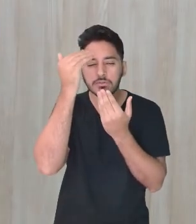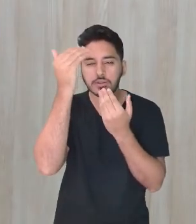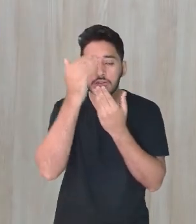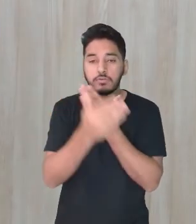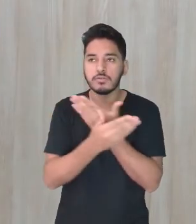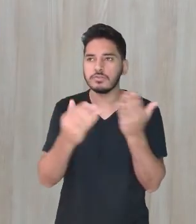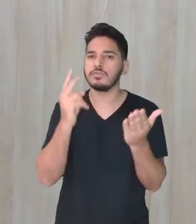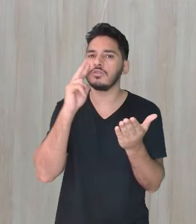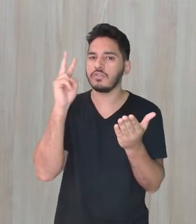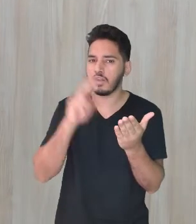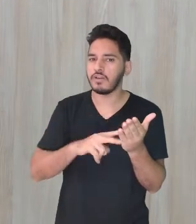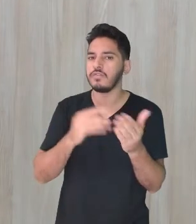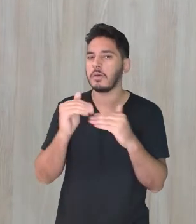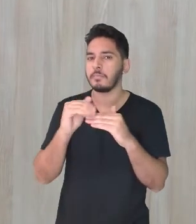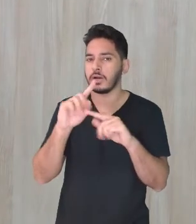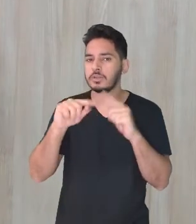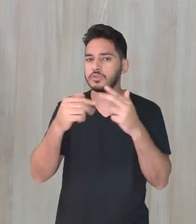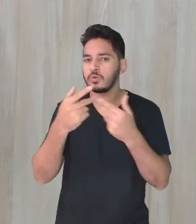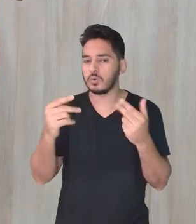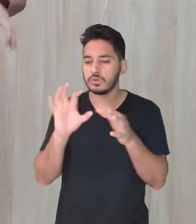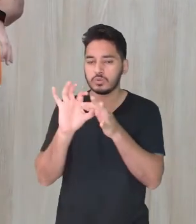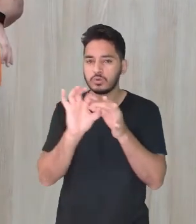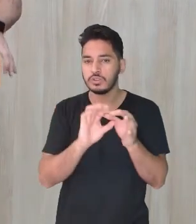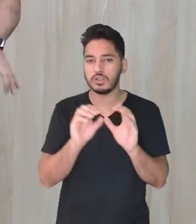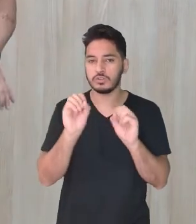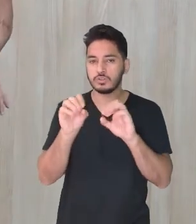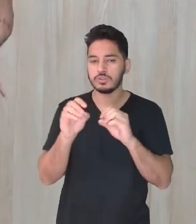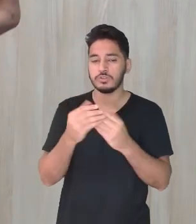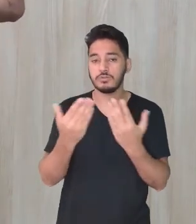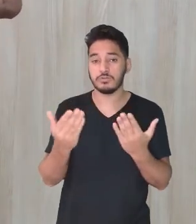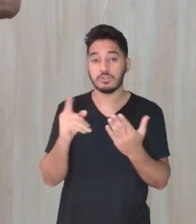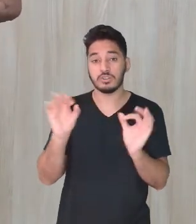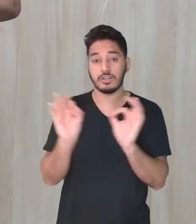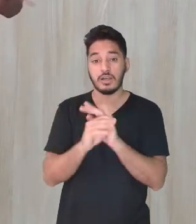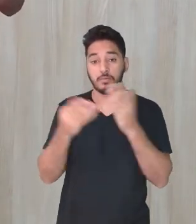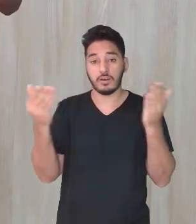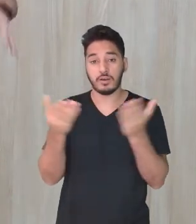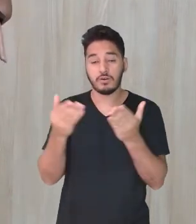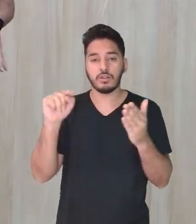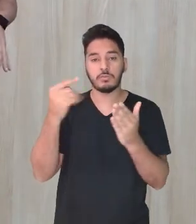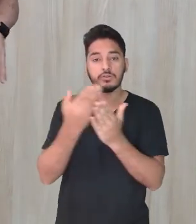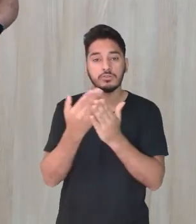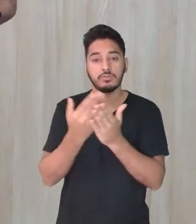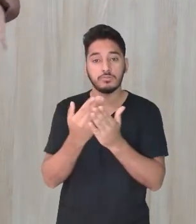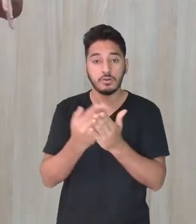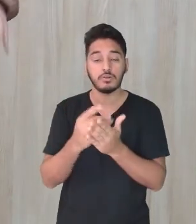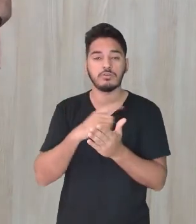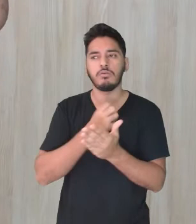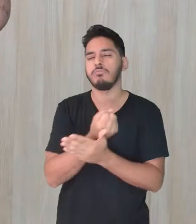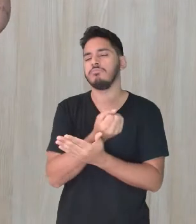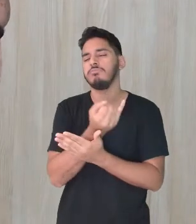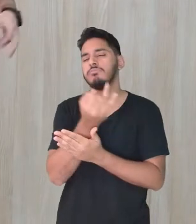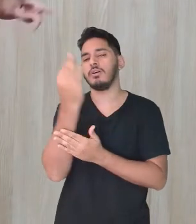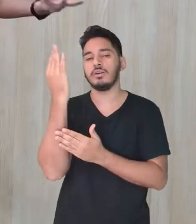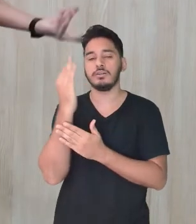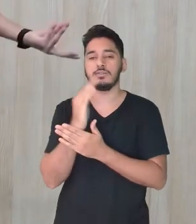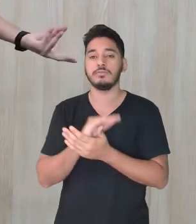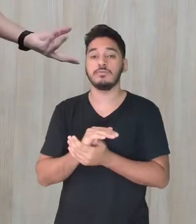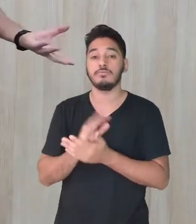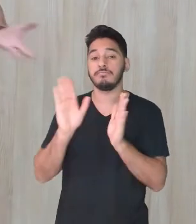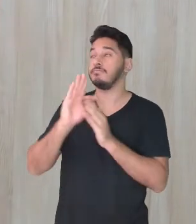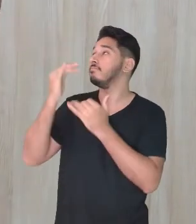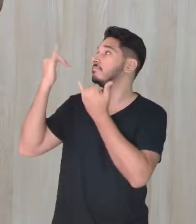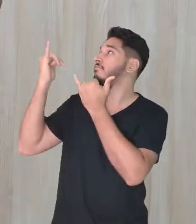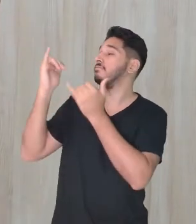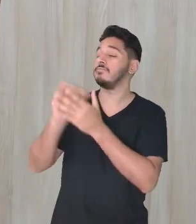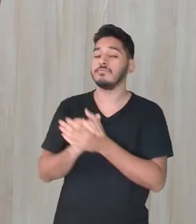isso aqui, viu? O contexto educacional é onde nós estamos. Então a gente finaliza nele porque na próxima aula tem muito mais. Então, Everton,